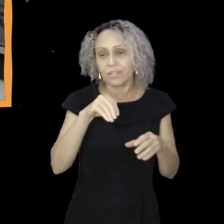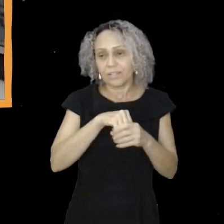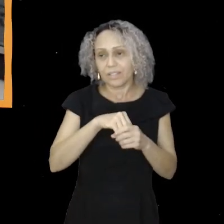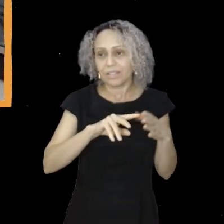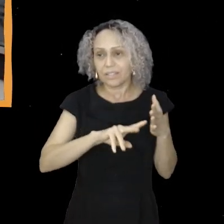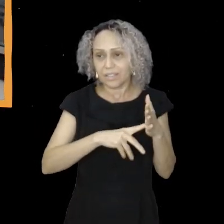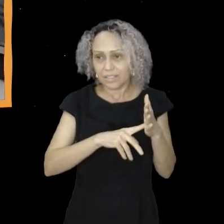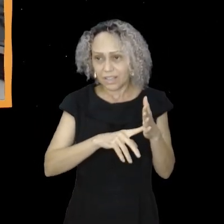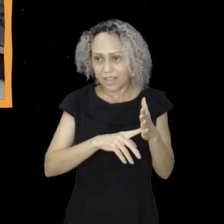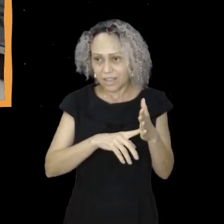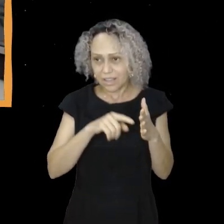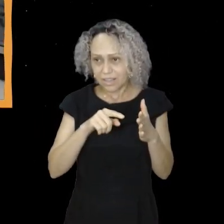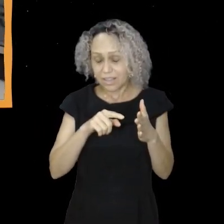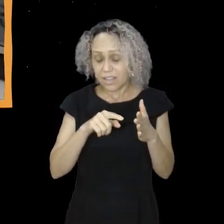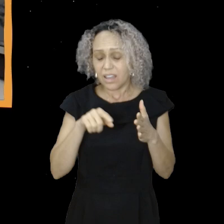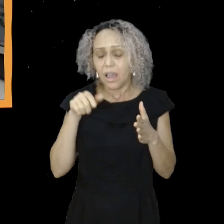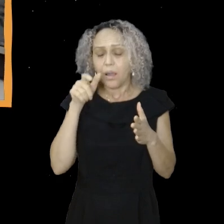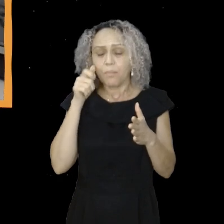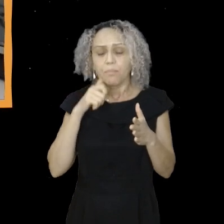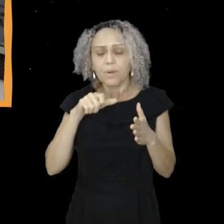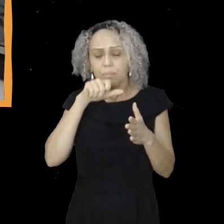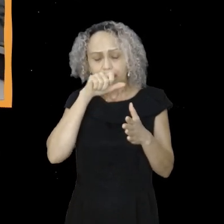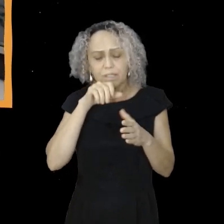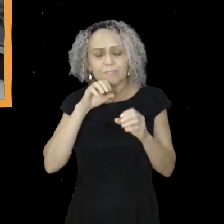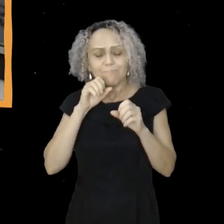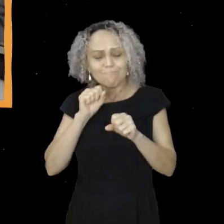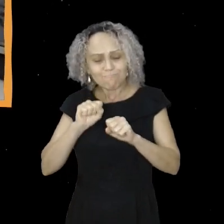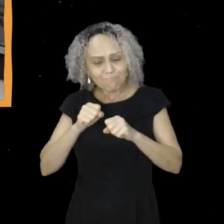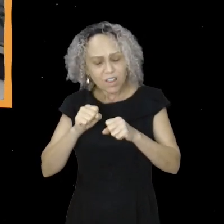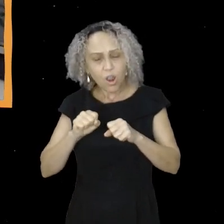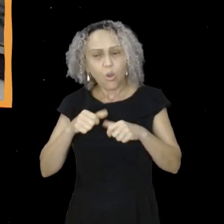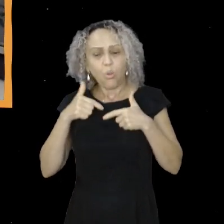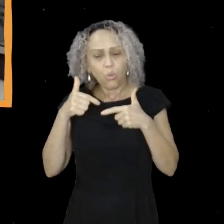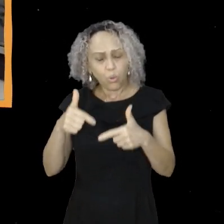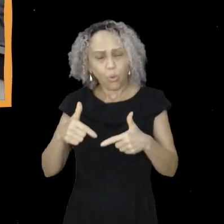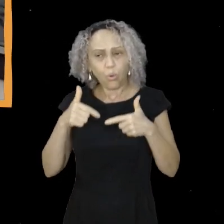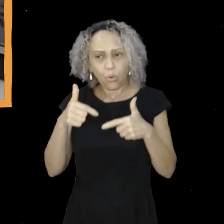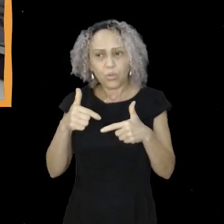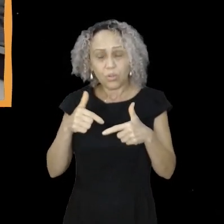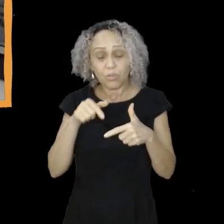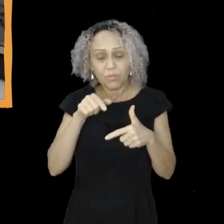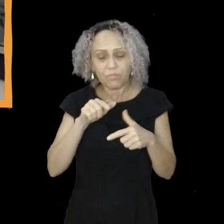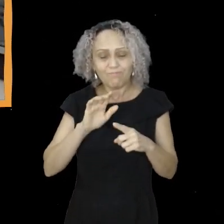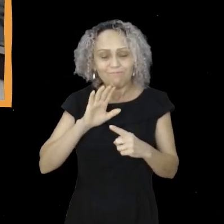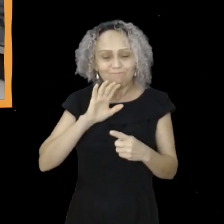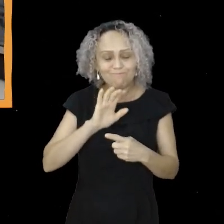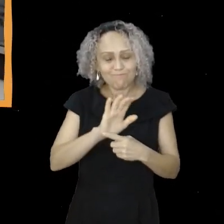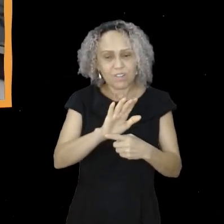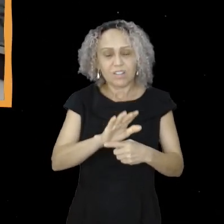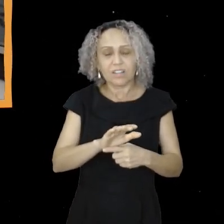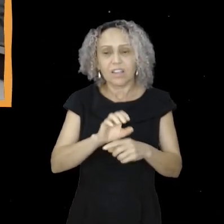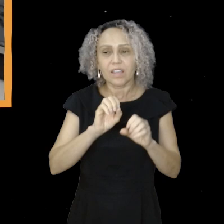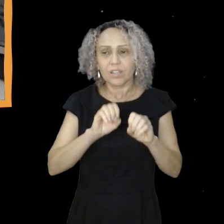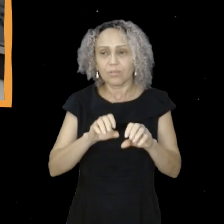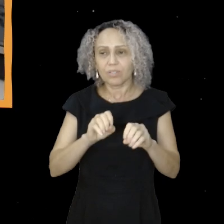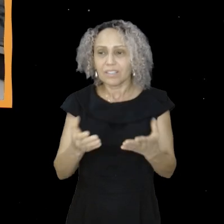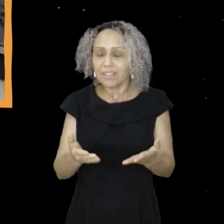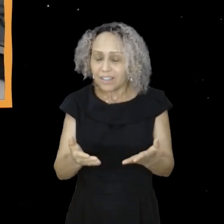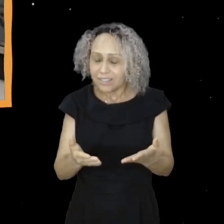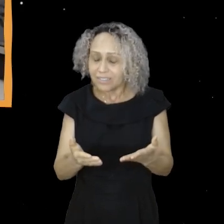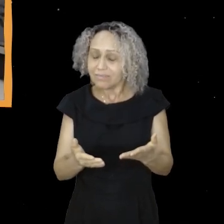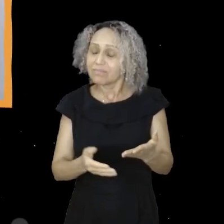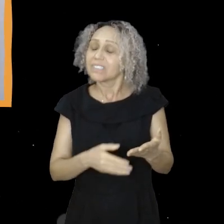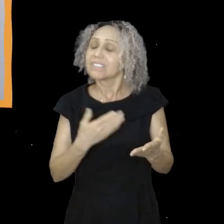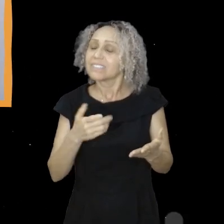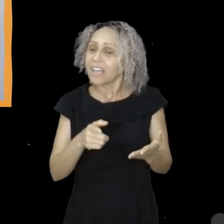bem. Sempre lutou pela educação e a Isadora era pequena quando o Lula foi eleito presidente pela 2ª vez e teve a sorte de ir na posse junto